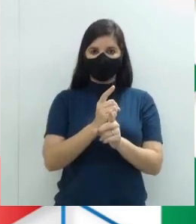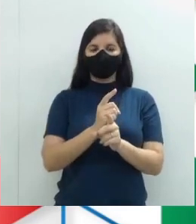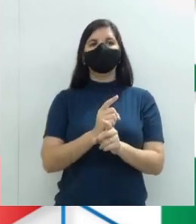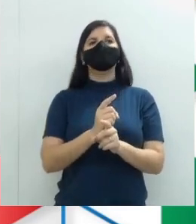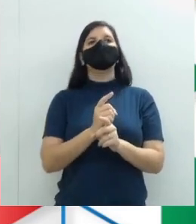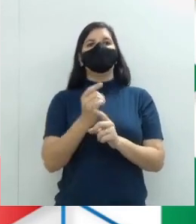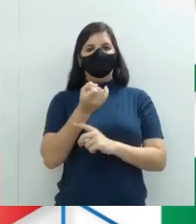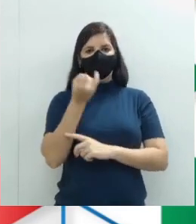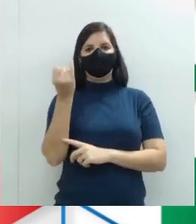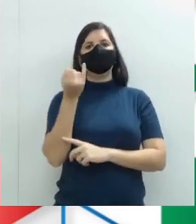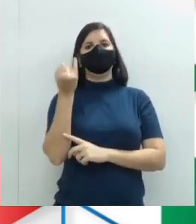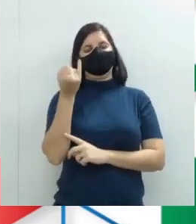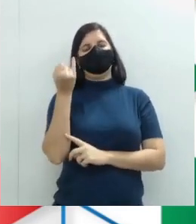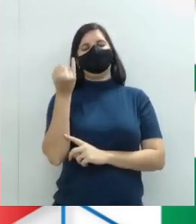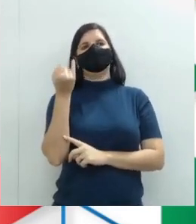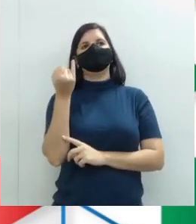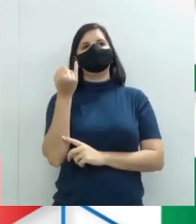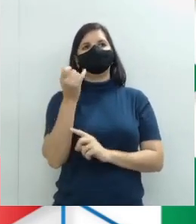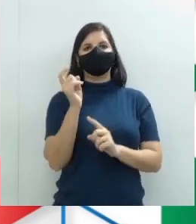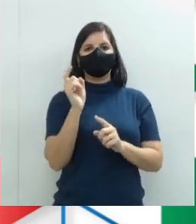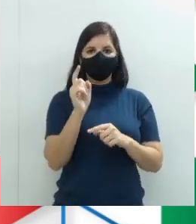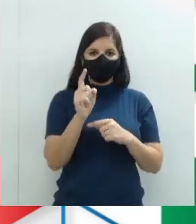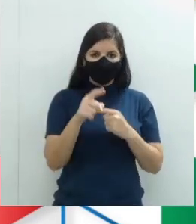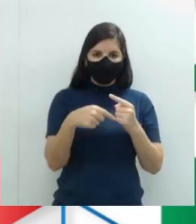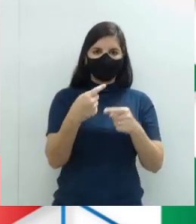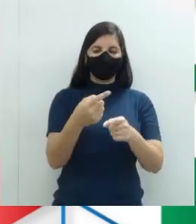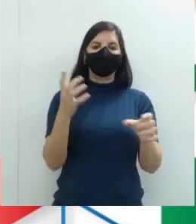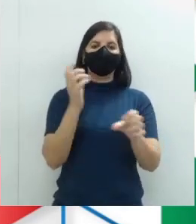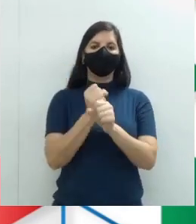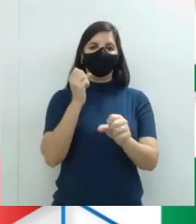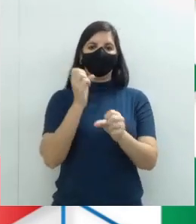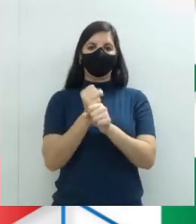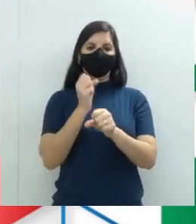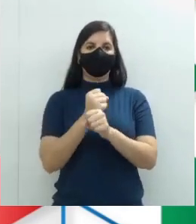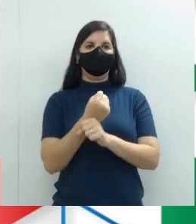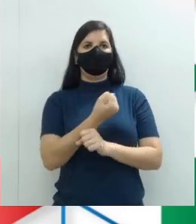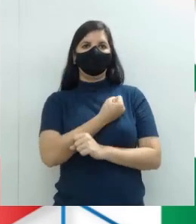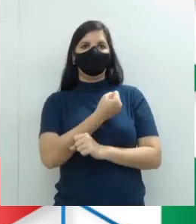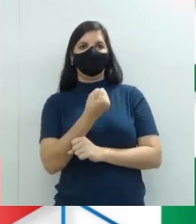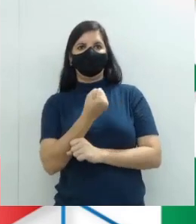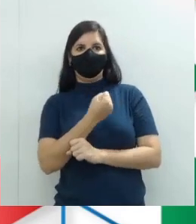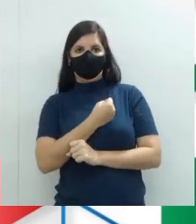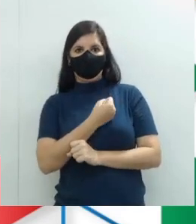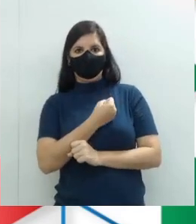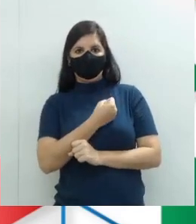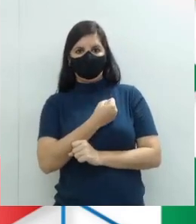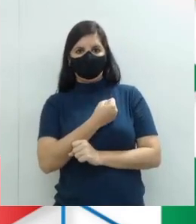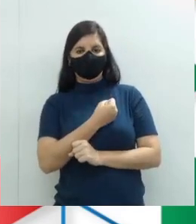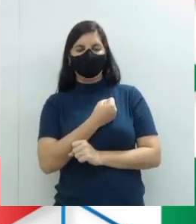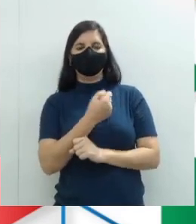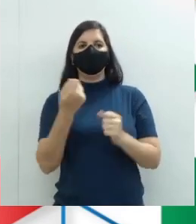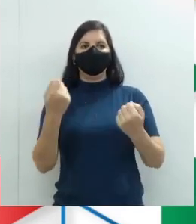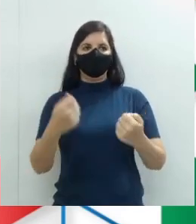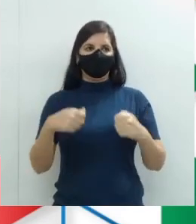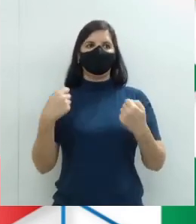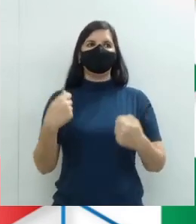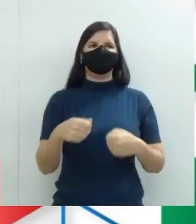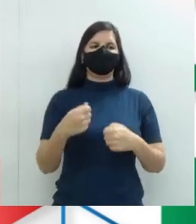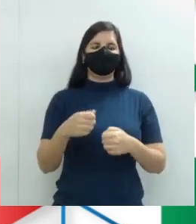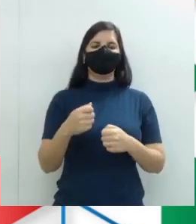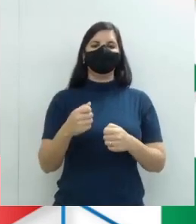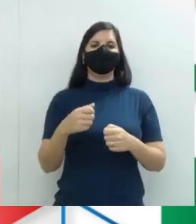é fundamental isso, tá? E a outra para calcular o número de termos, ou seja, né, a partir do